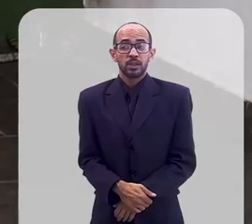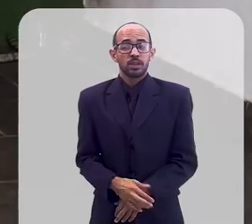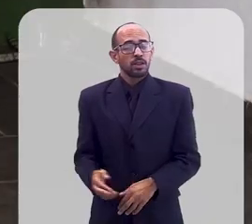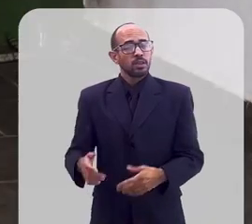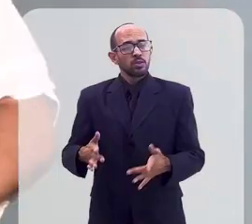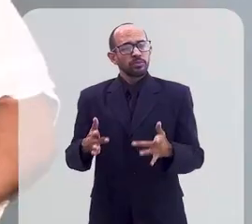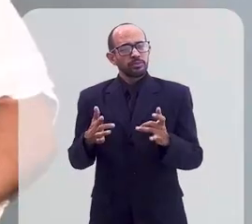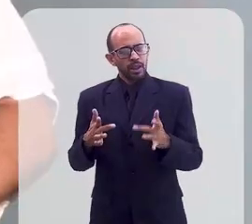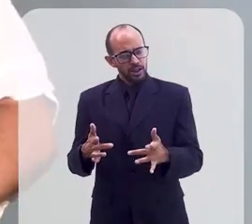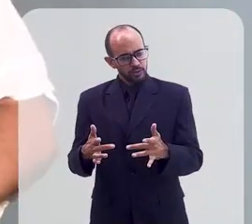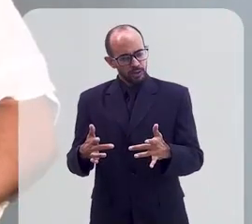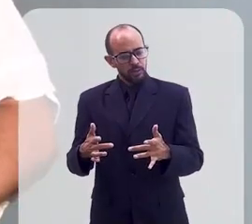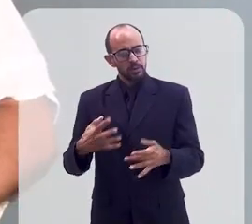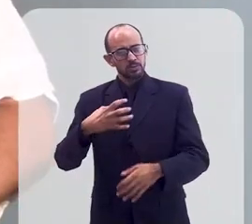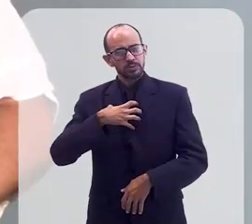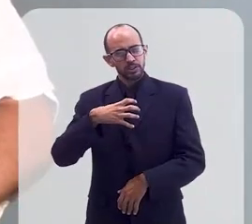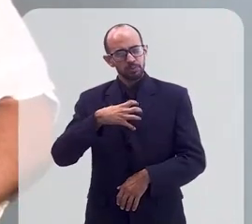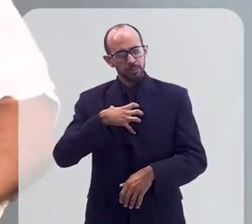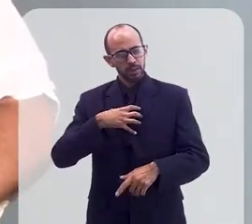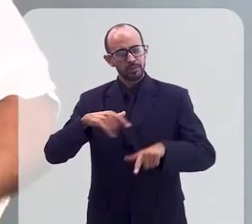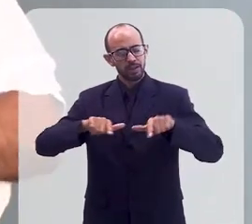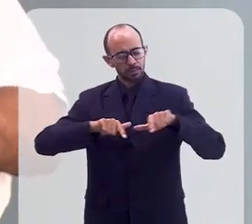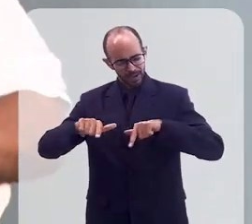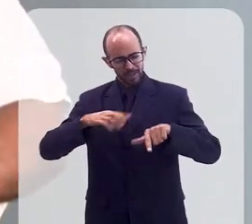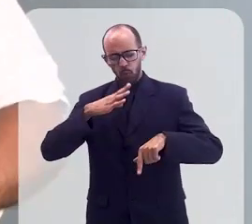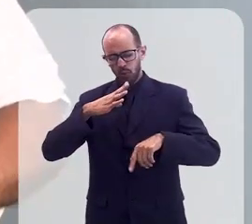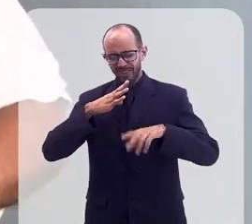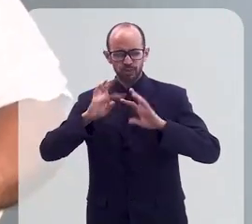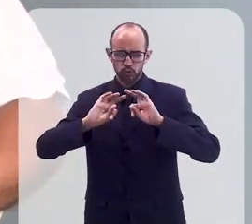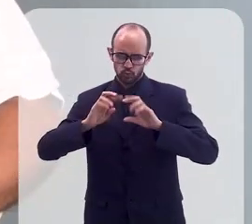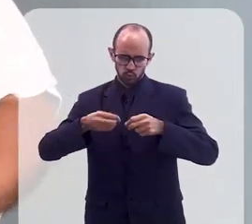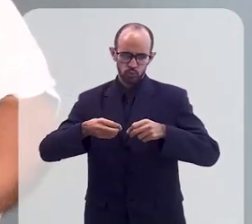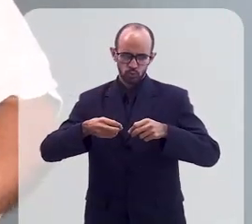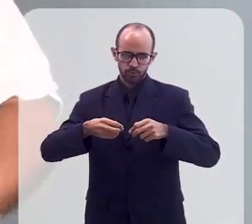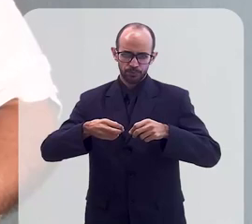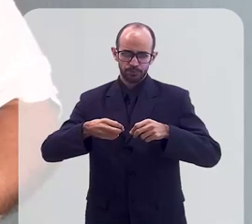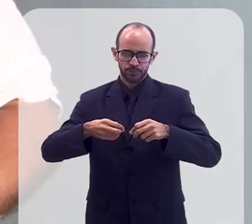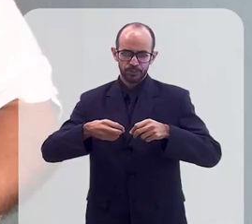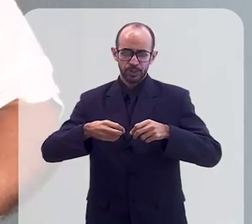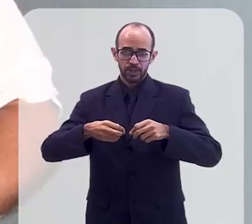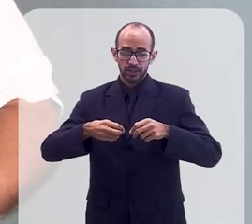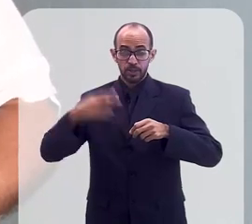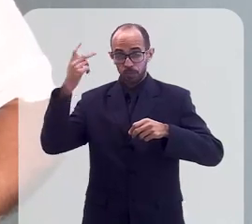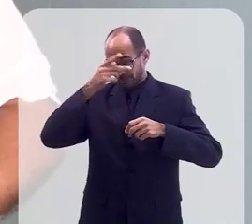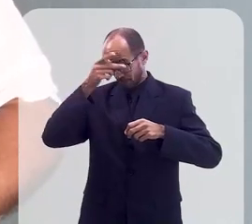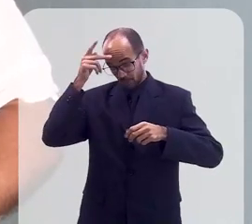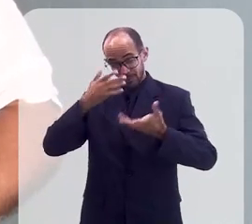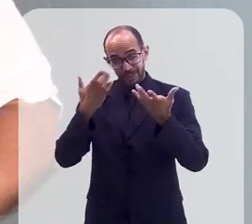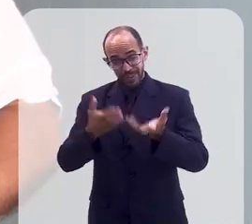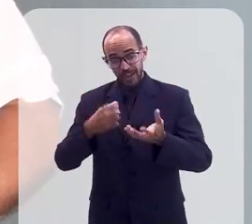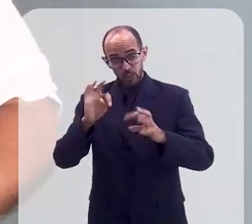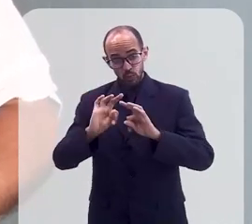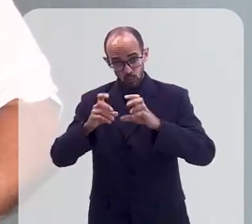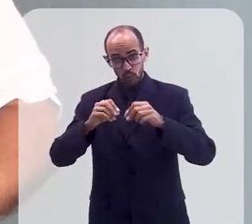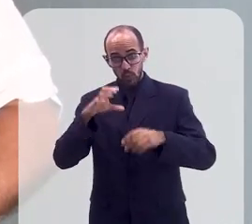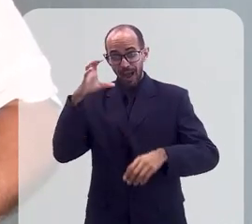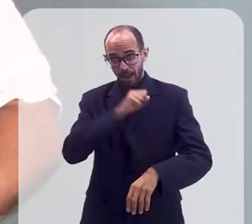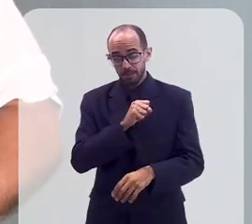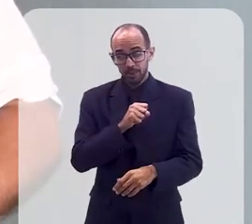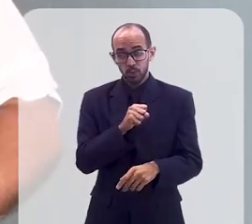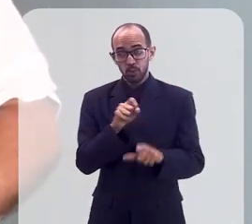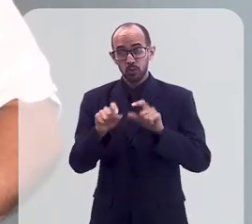Da parte de relacionamento, sentimental, emprego, ele conhece tudo. E como as pessoas são muito imediatistas, elas querem para ontem